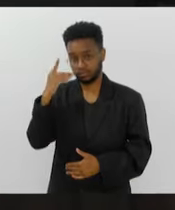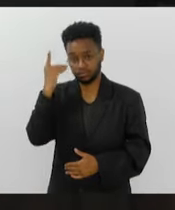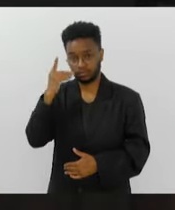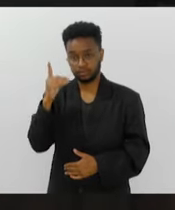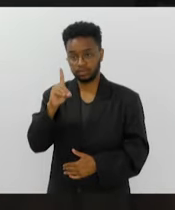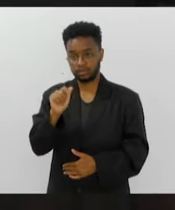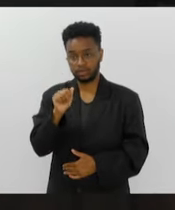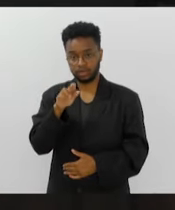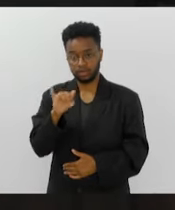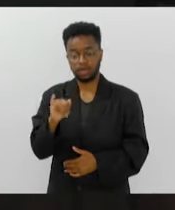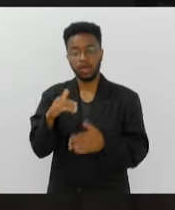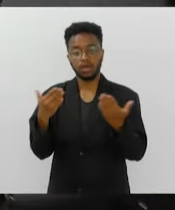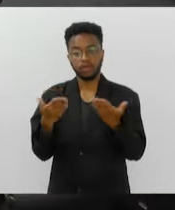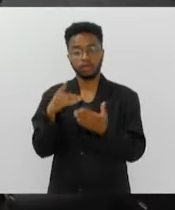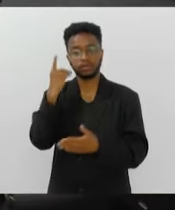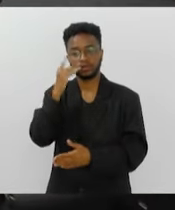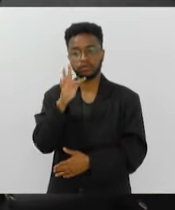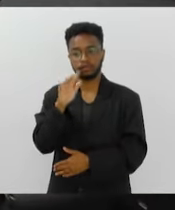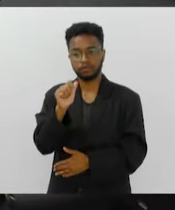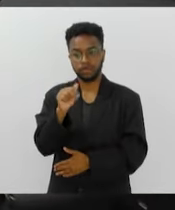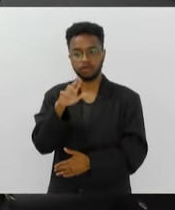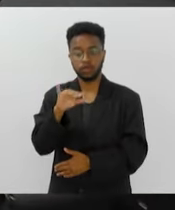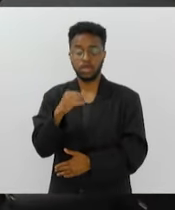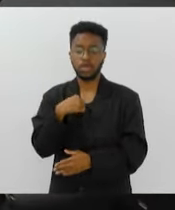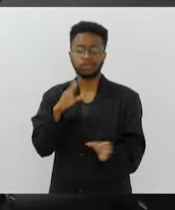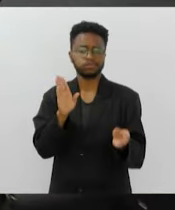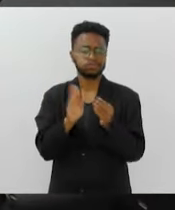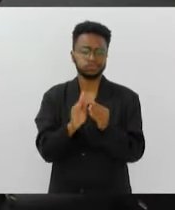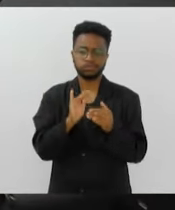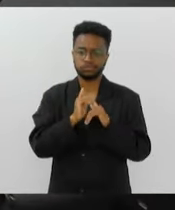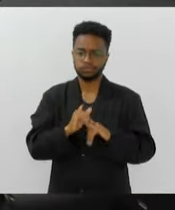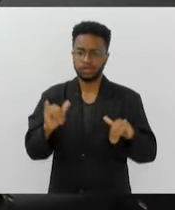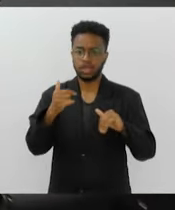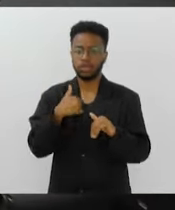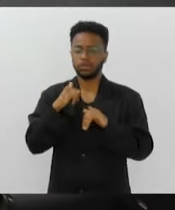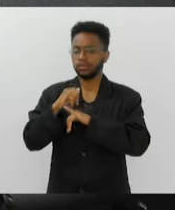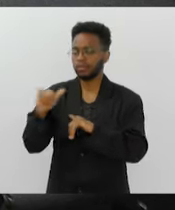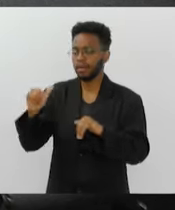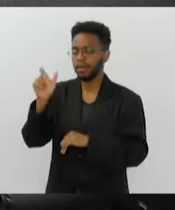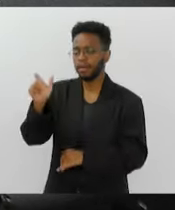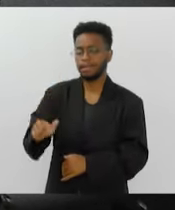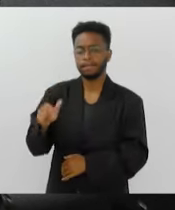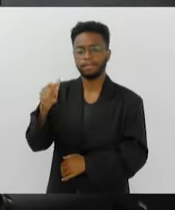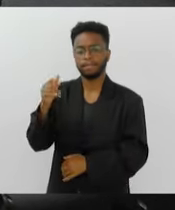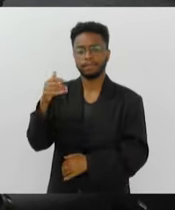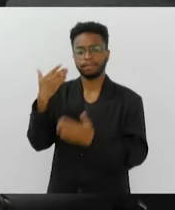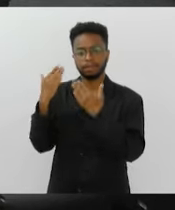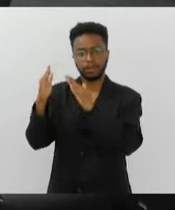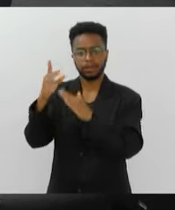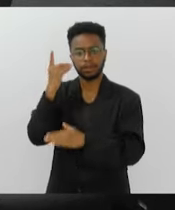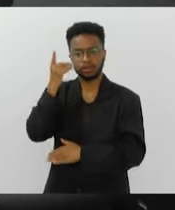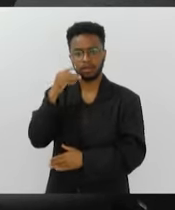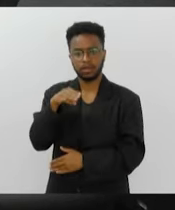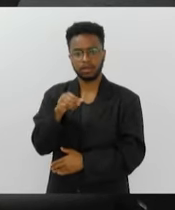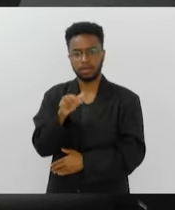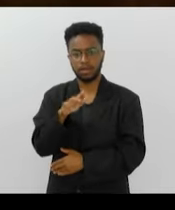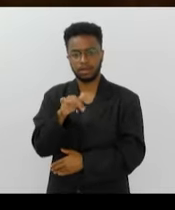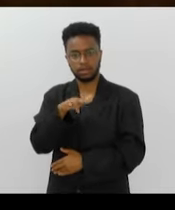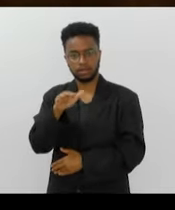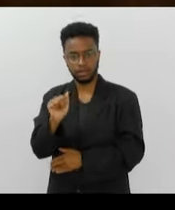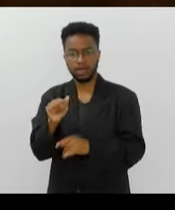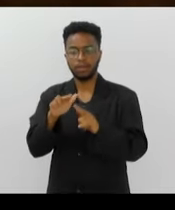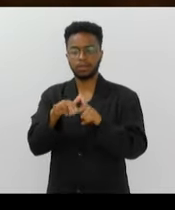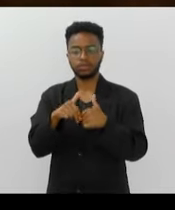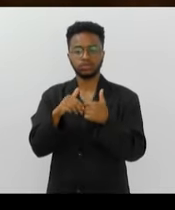Flávio serafini por favor Senor Presidente serei breve quero parabenizar a deputada do MST pela inicitiva de